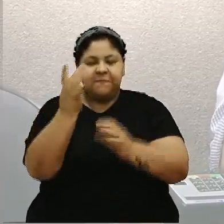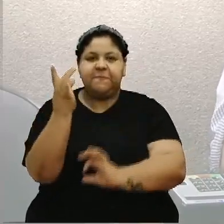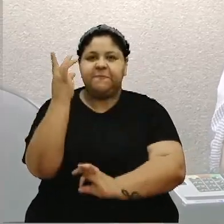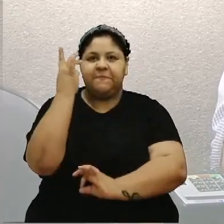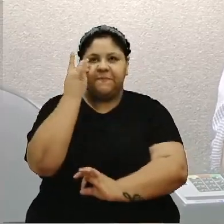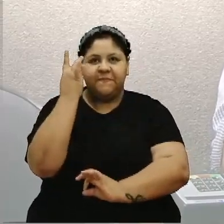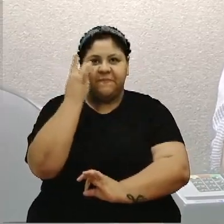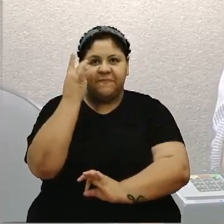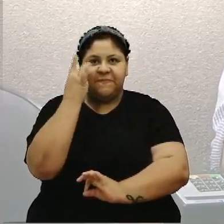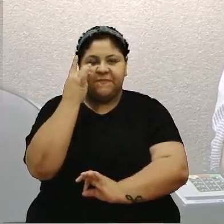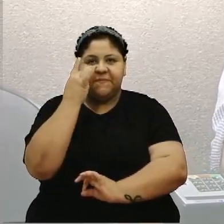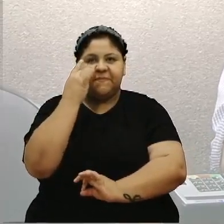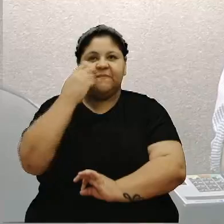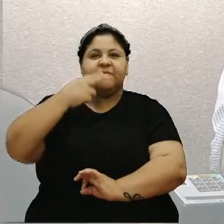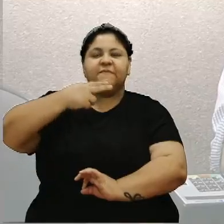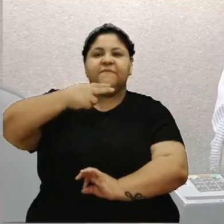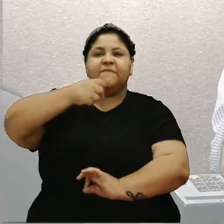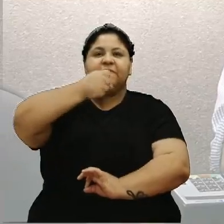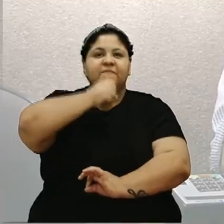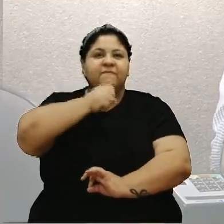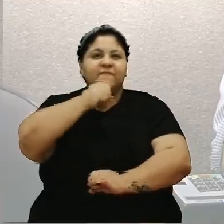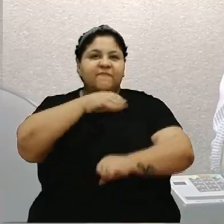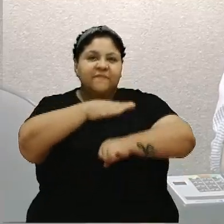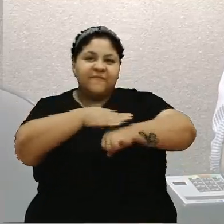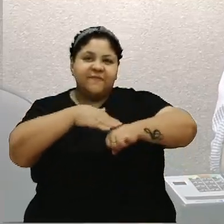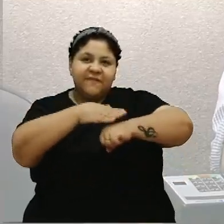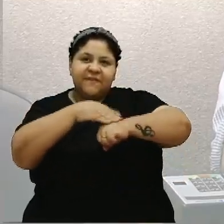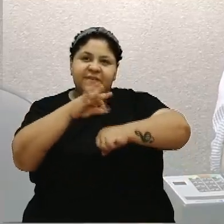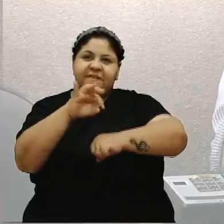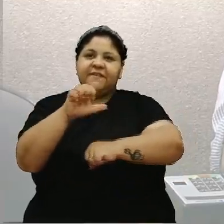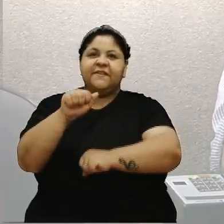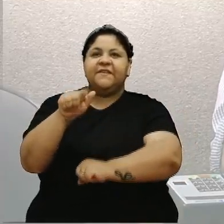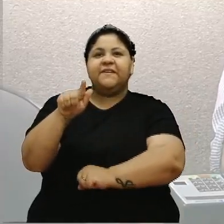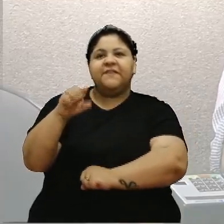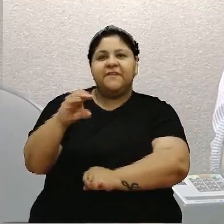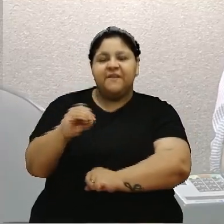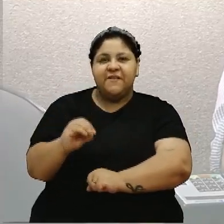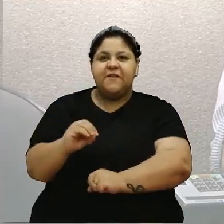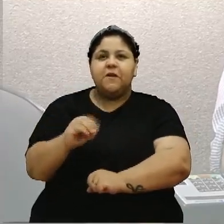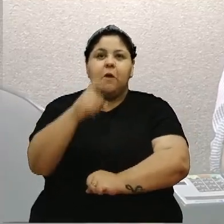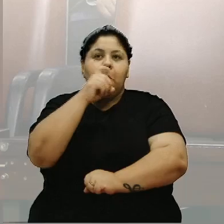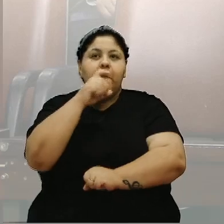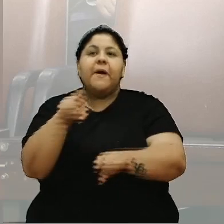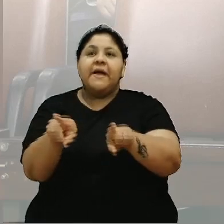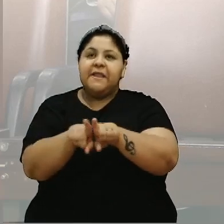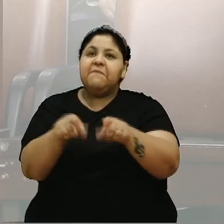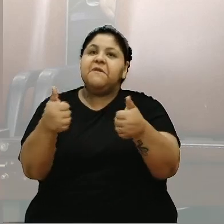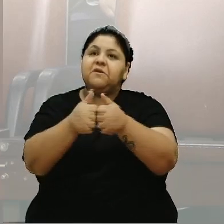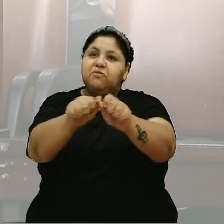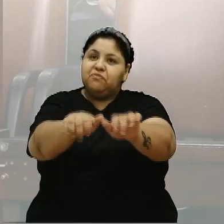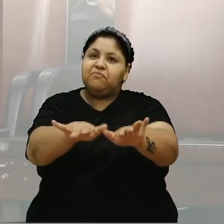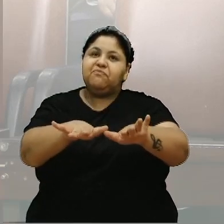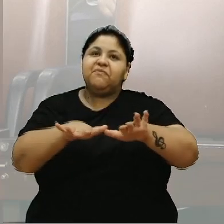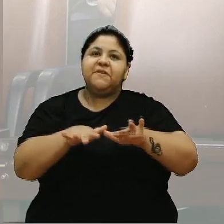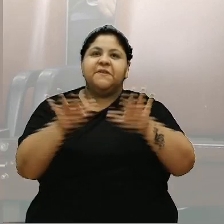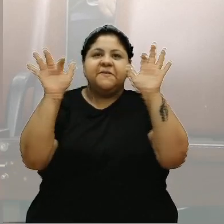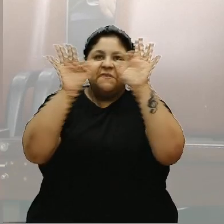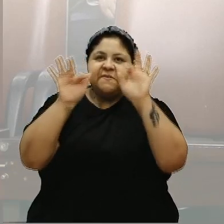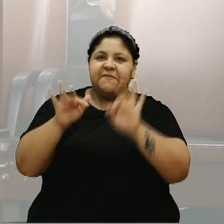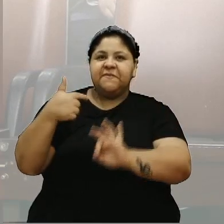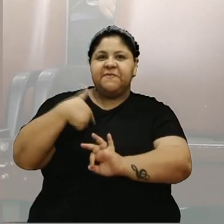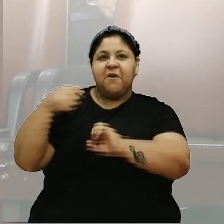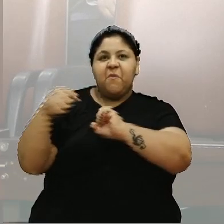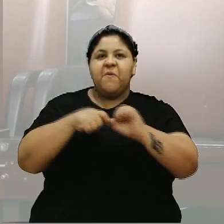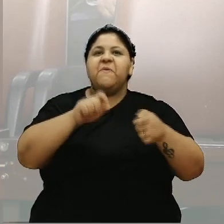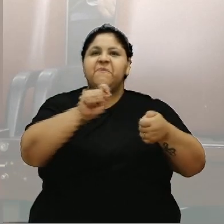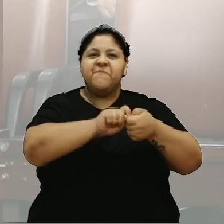presença. É o avô, né, do nosso querido Tiago Rombaldi, o pai dele encontra-se conosco neste plenário. Então é uma alegria para mim poder